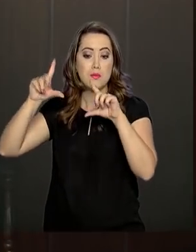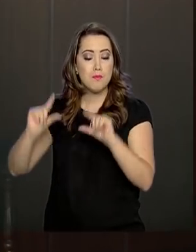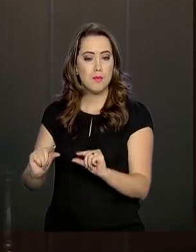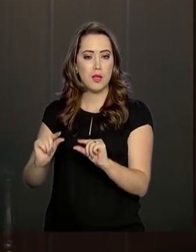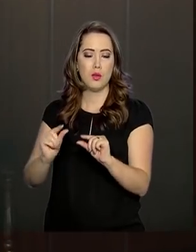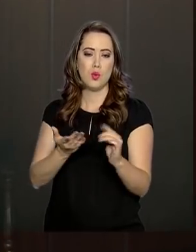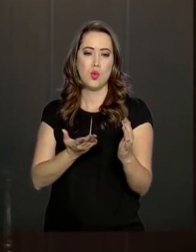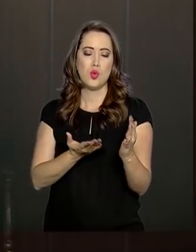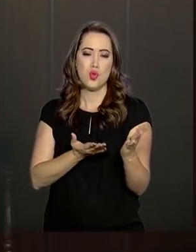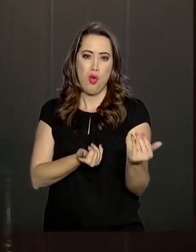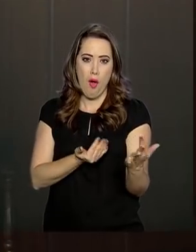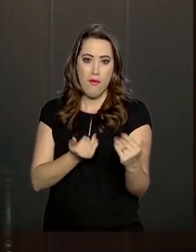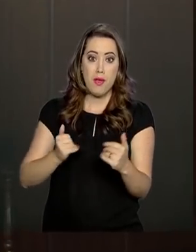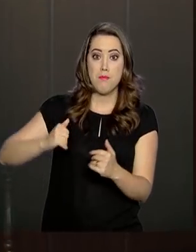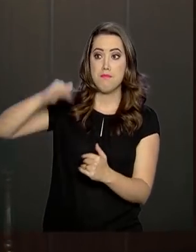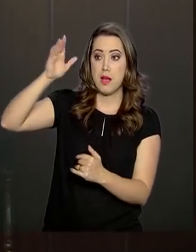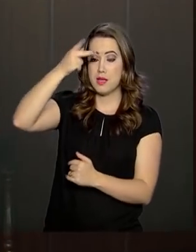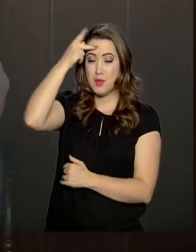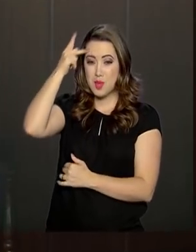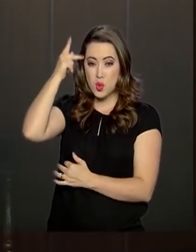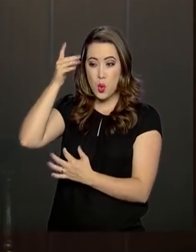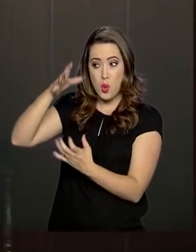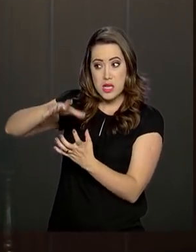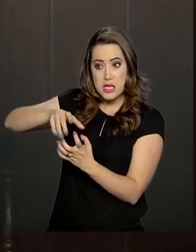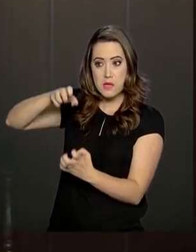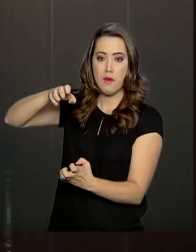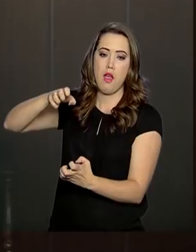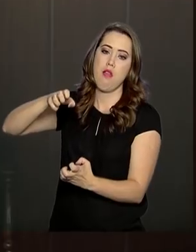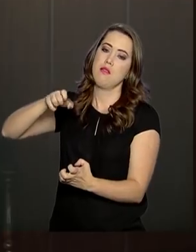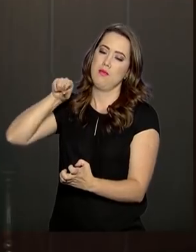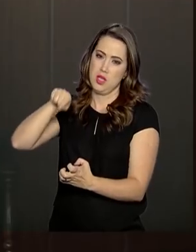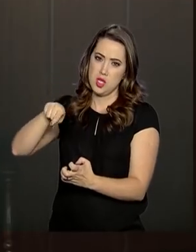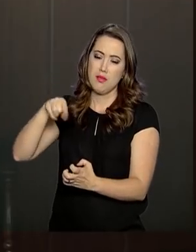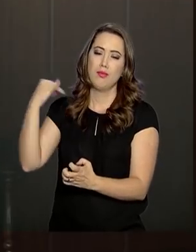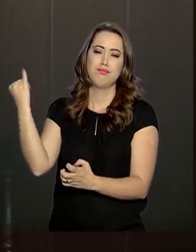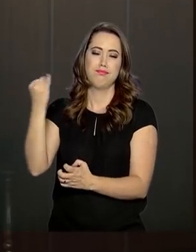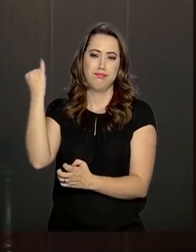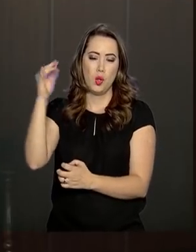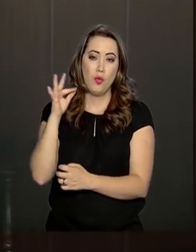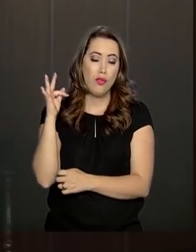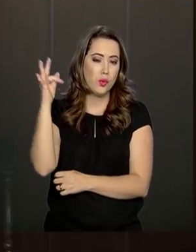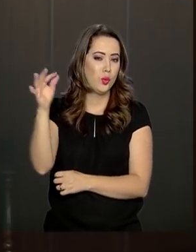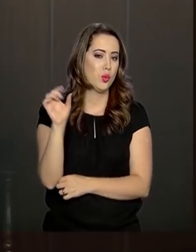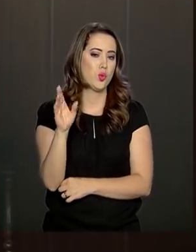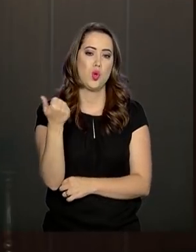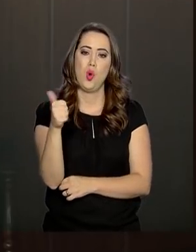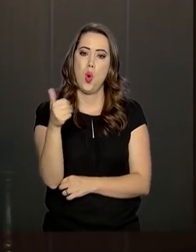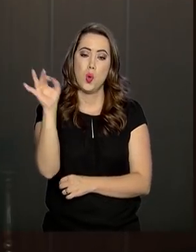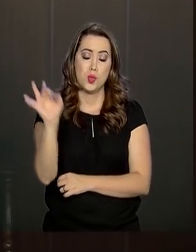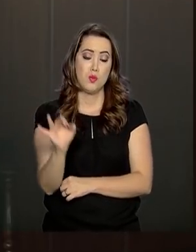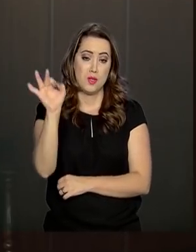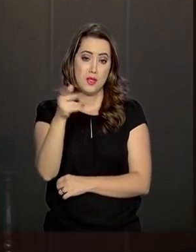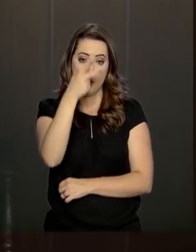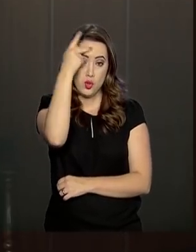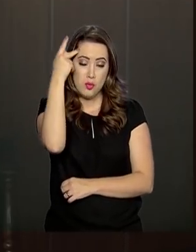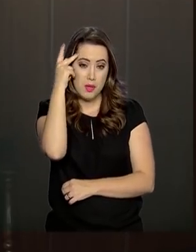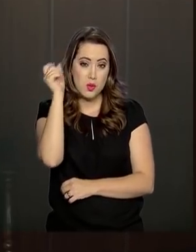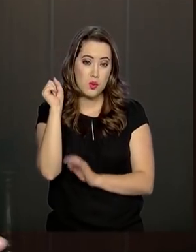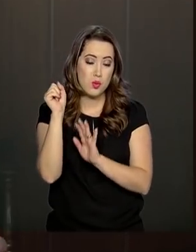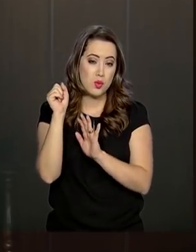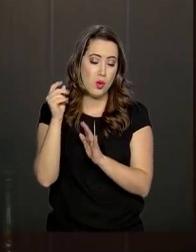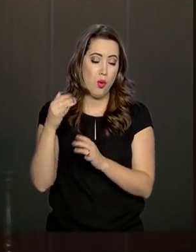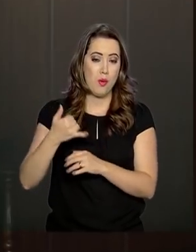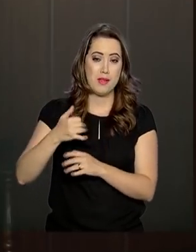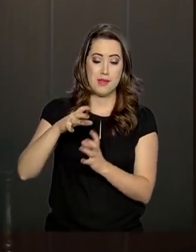cada vez mais idosos, e essa bomba está marcada para estourar. O Brasil tem apenas 11% de idosos e a Previdência